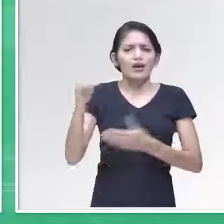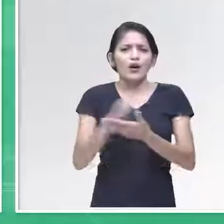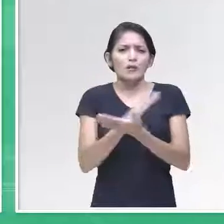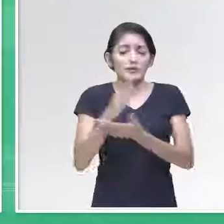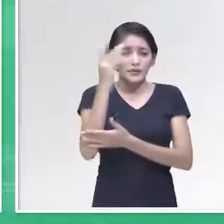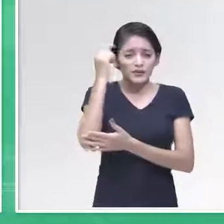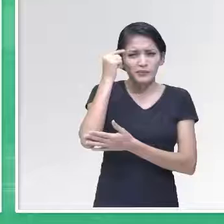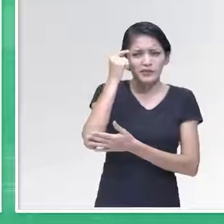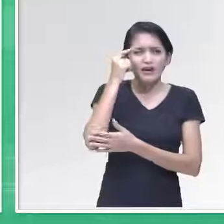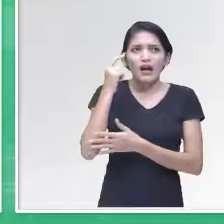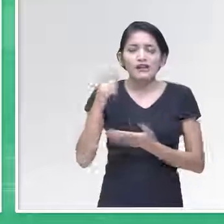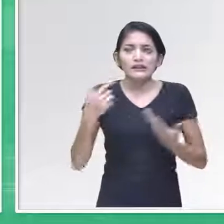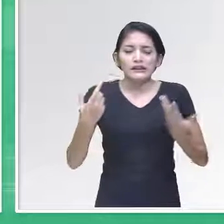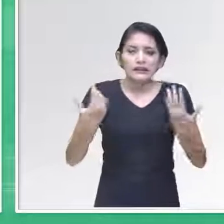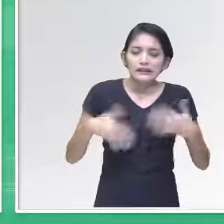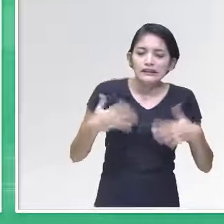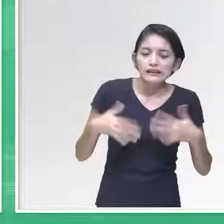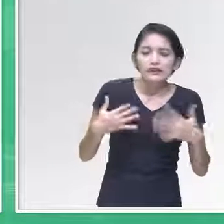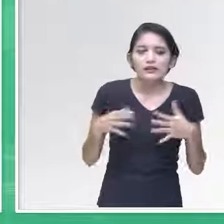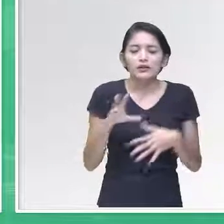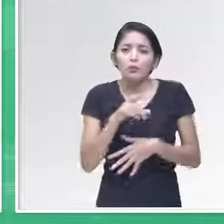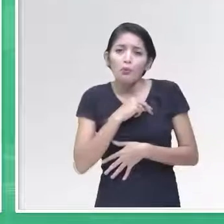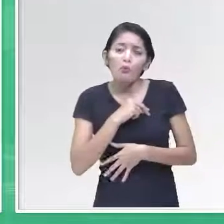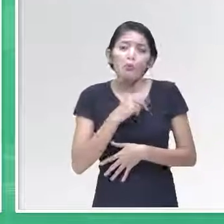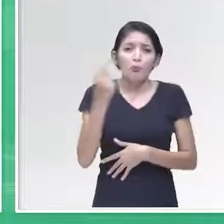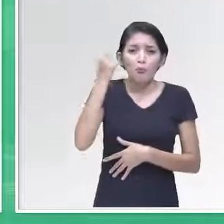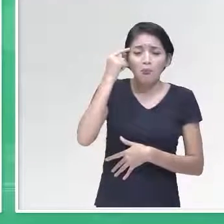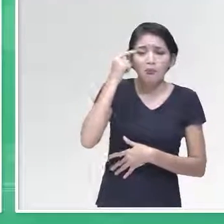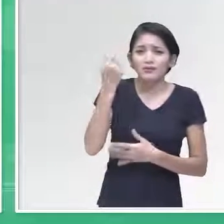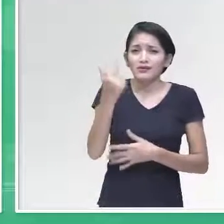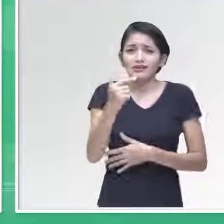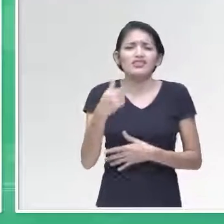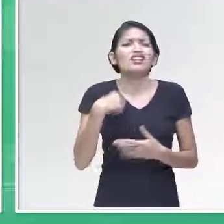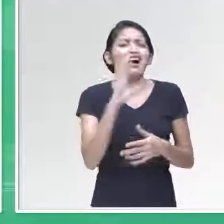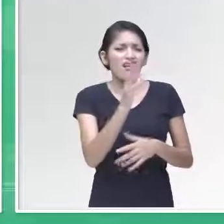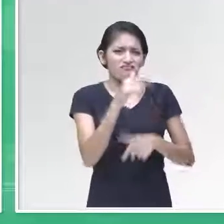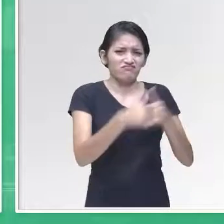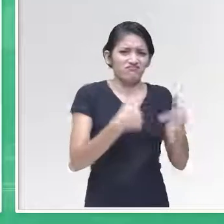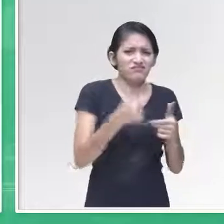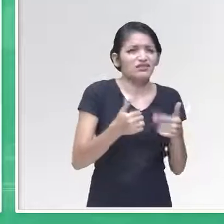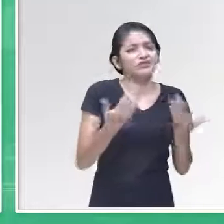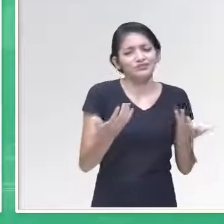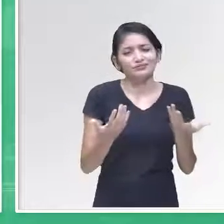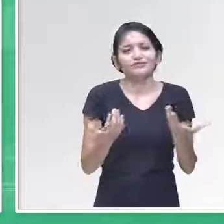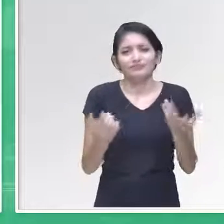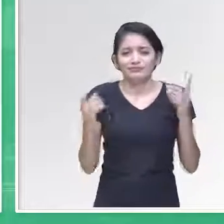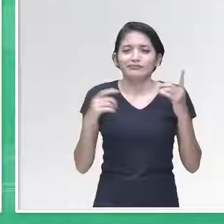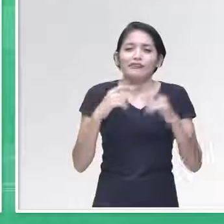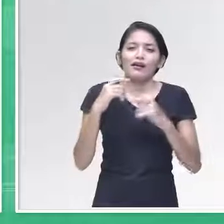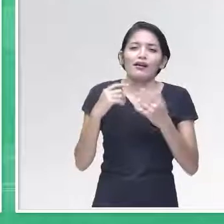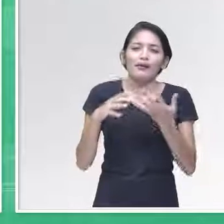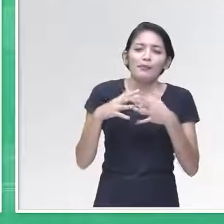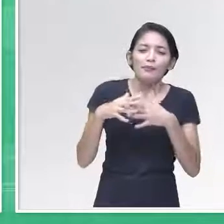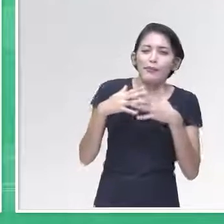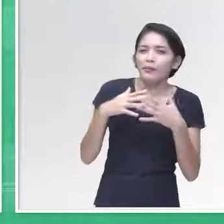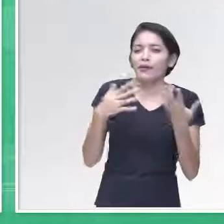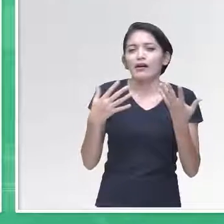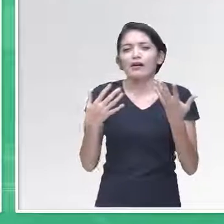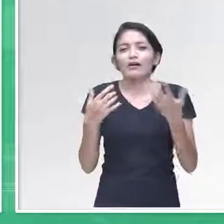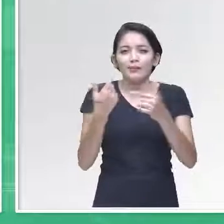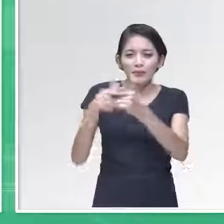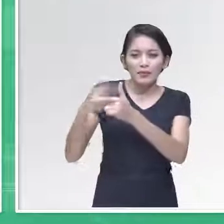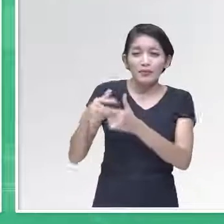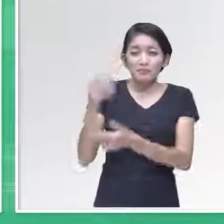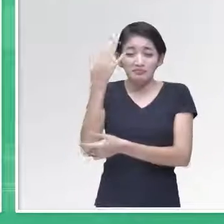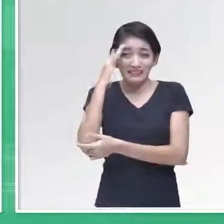aquele pensamento, ai meu Deus, tenho cabeça para isso, né, trabalhei o dia todo, enfim, aquela coisa, estou com cabeça cheia, não entendo